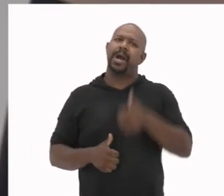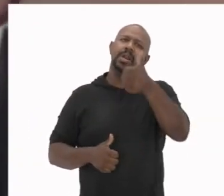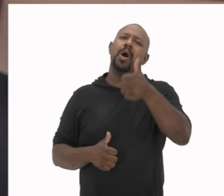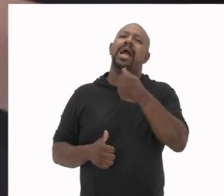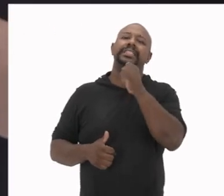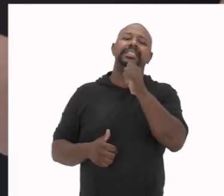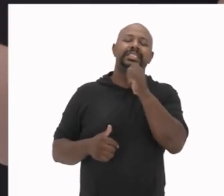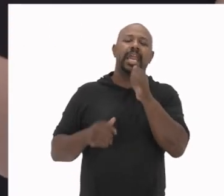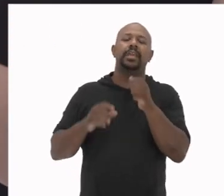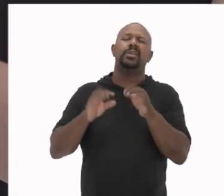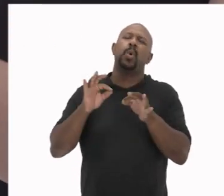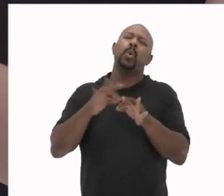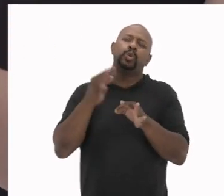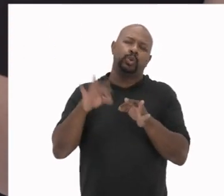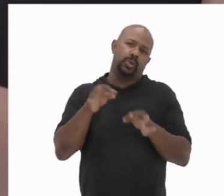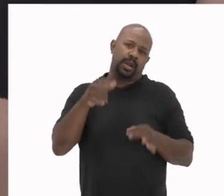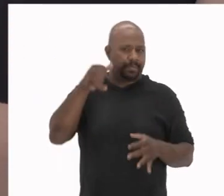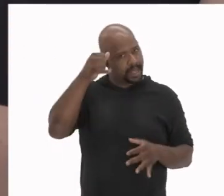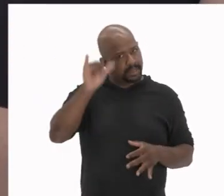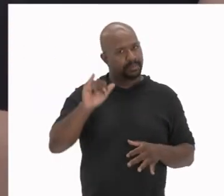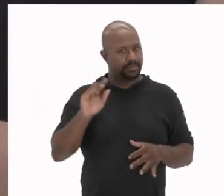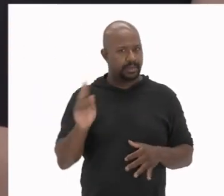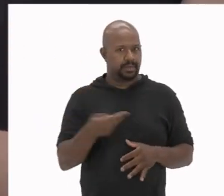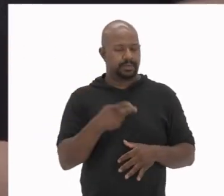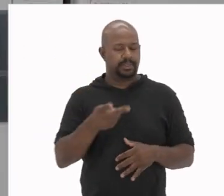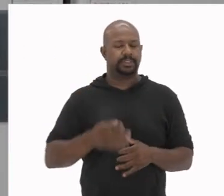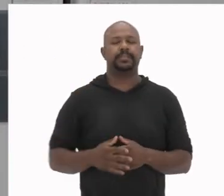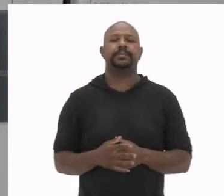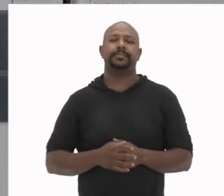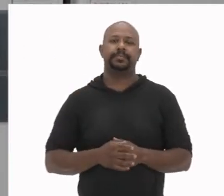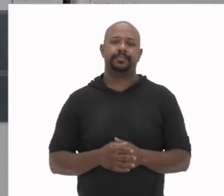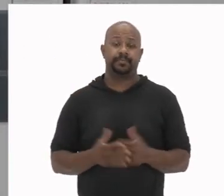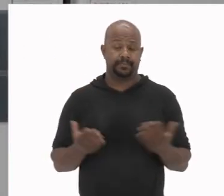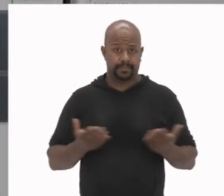sempre que o melhor é sem costura, para isso não acontecer.